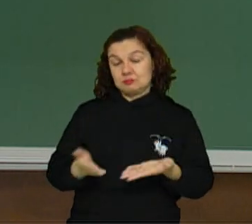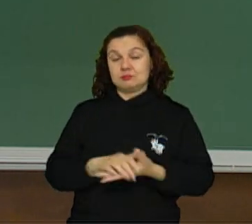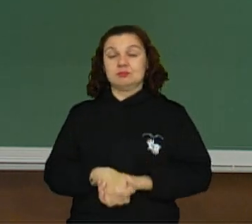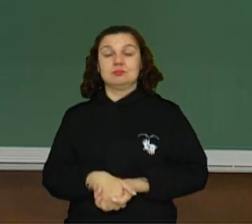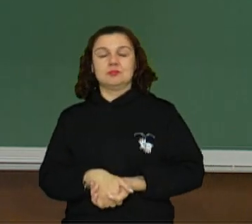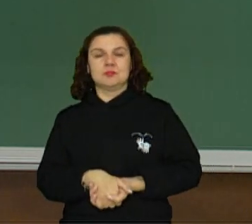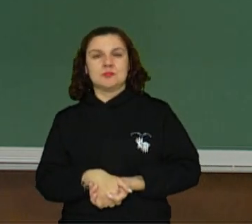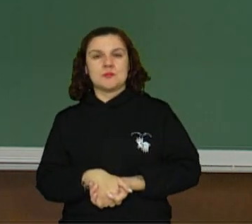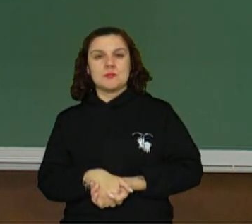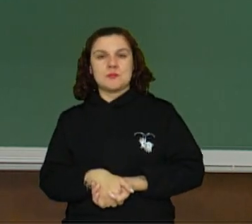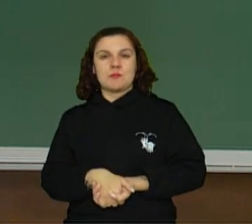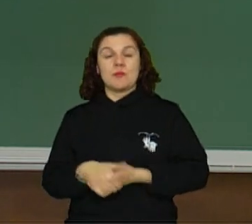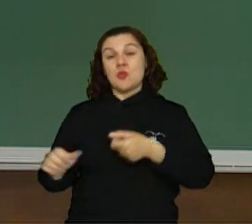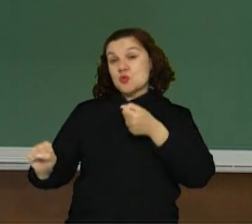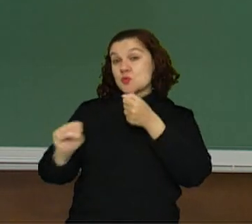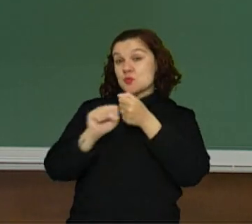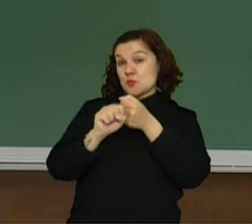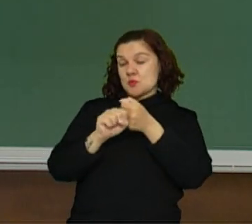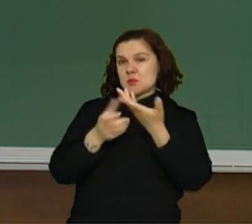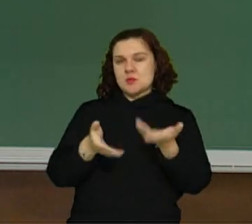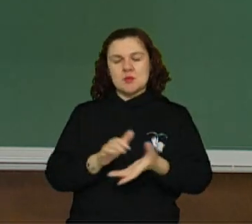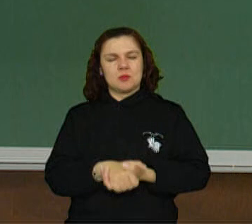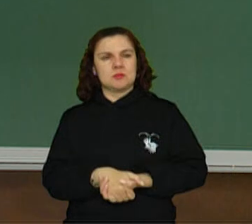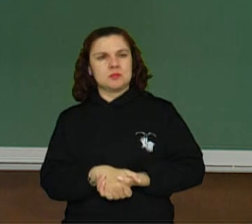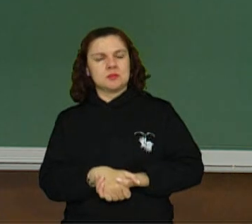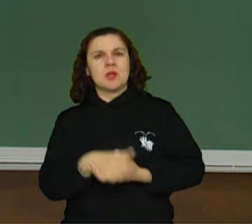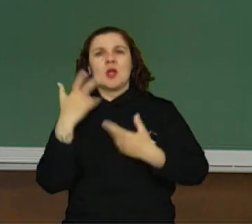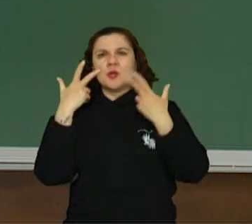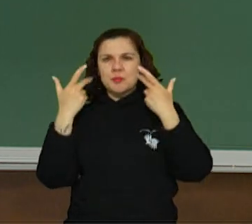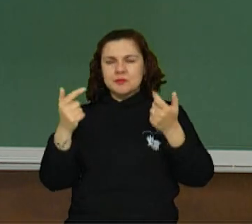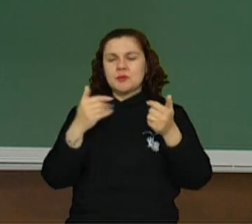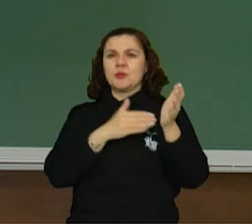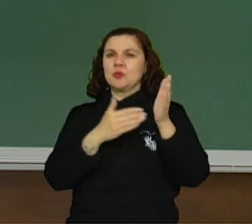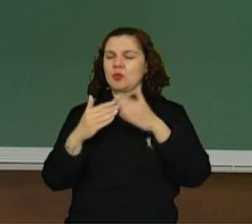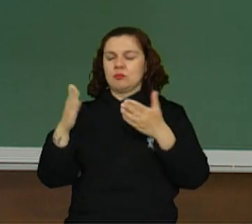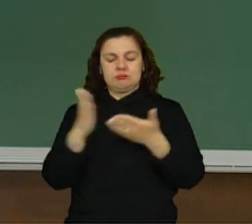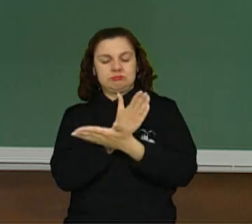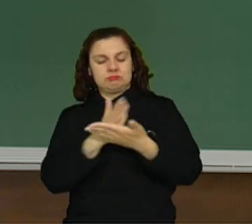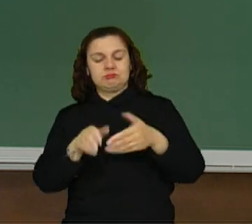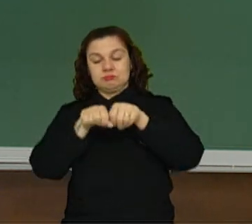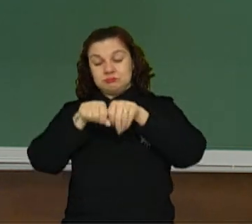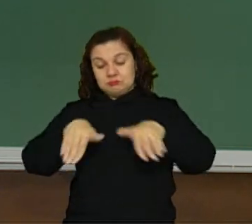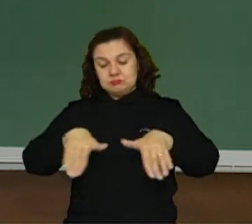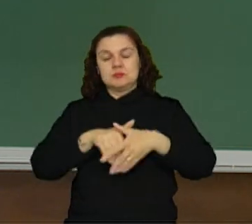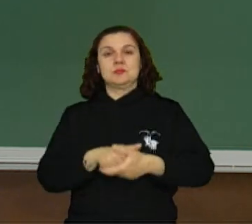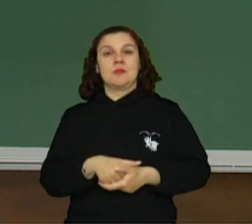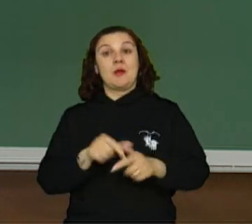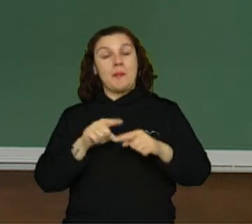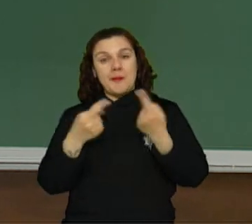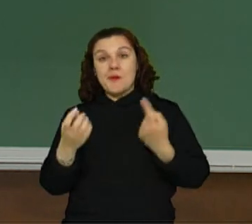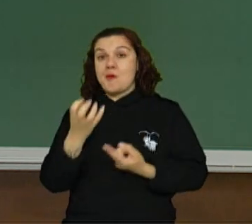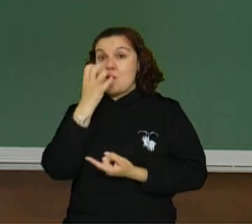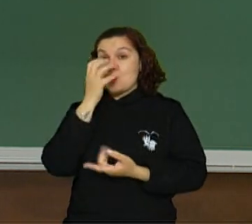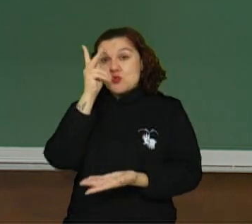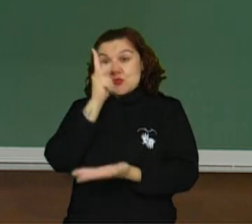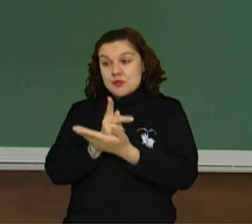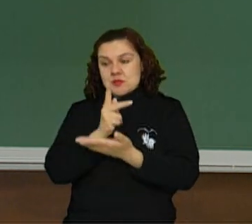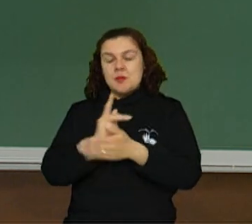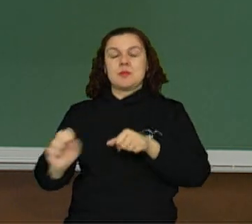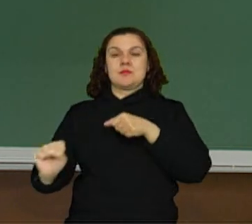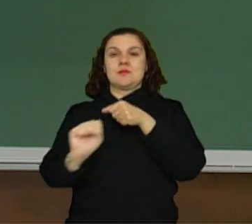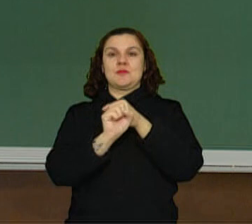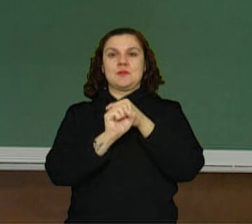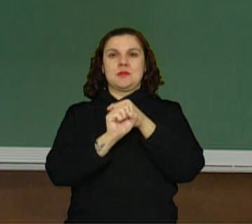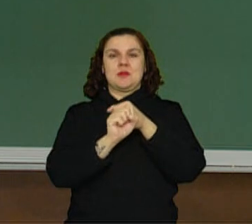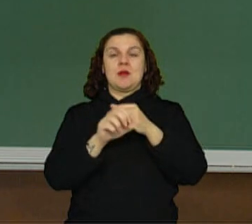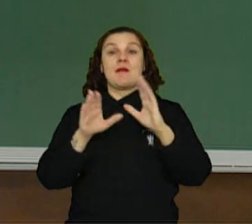né, substantivo, aí comum, e aí vai toda a classificação ali. Mas o cachorro sempre vai ser o substantivo,